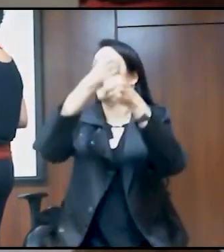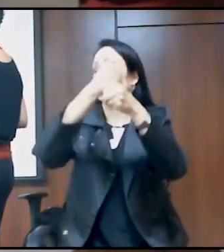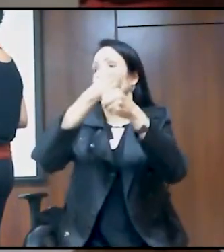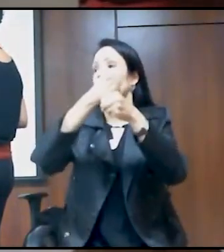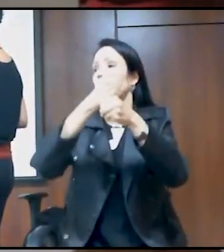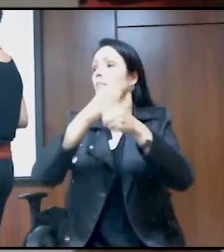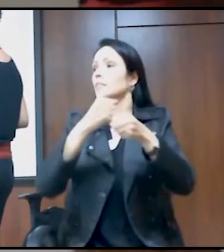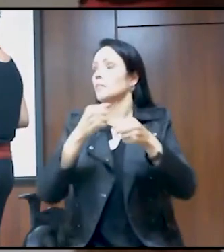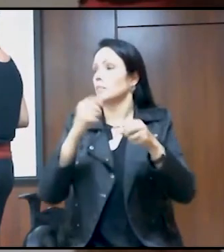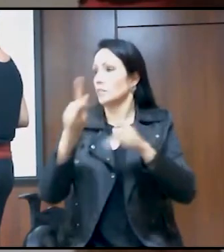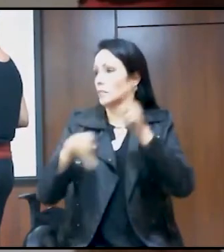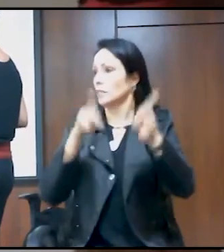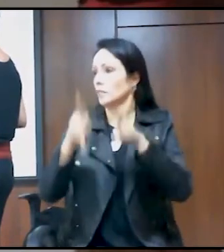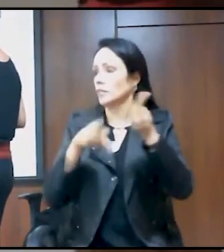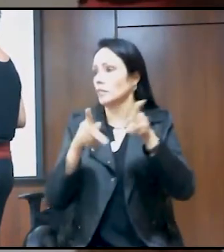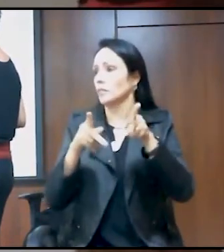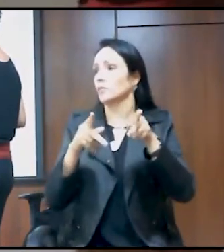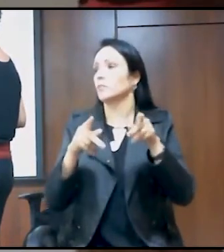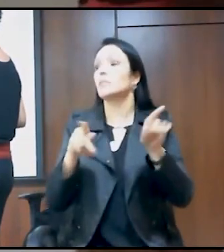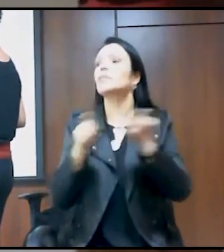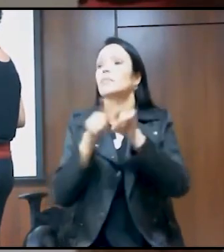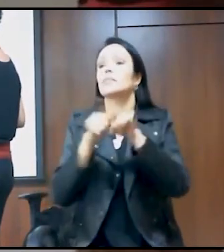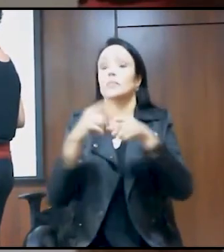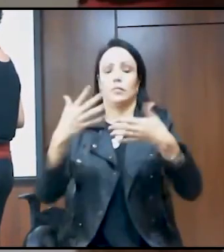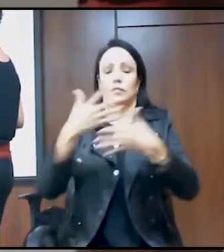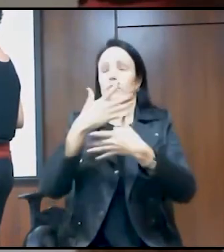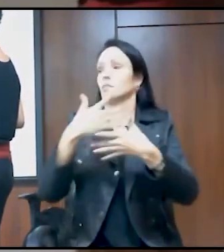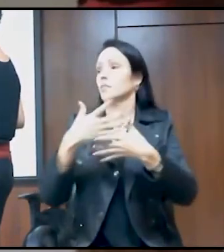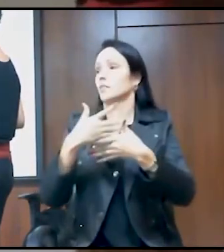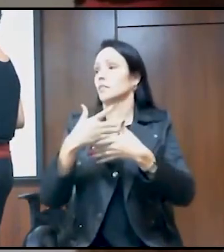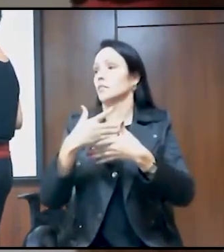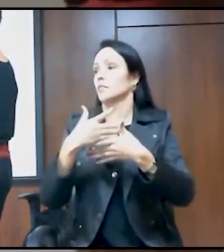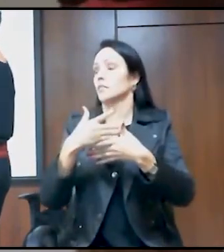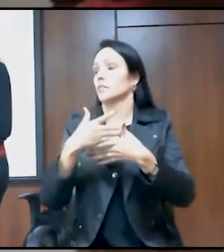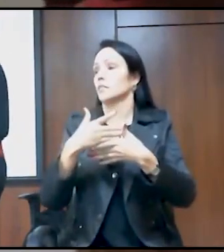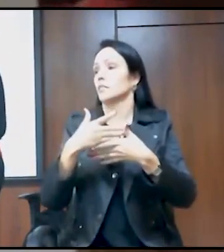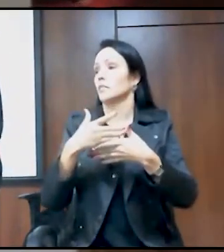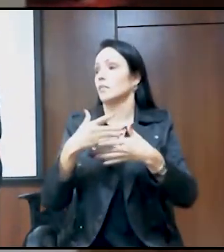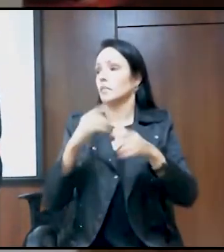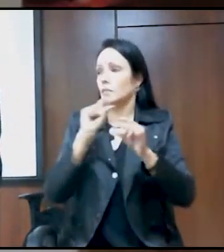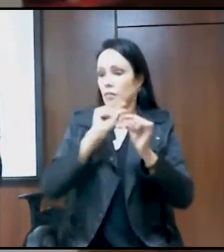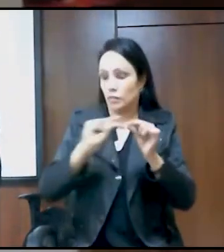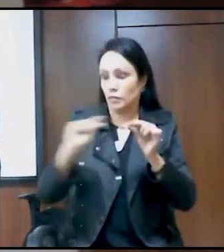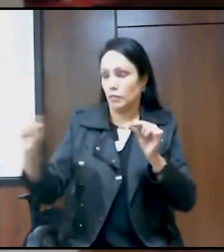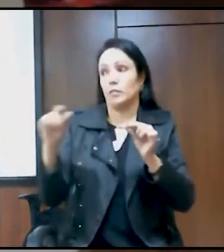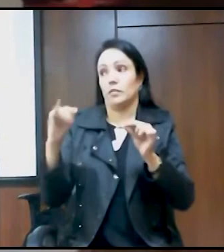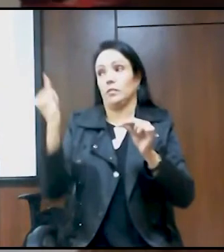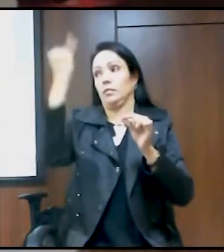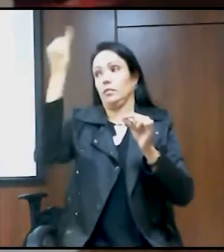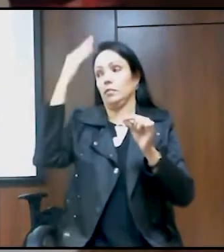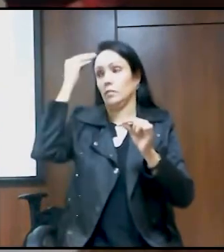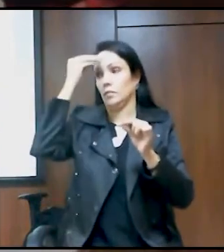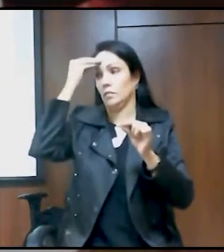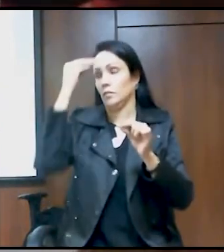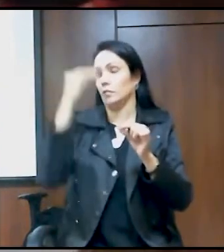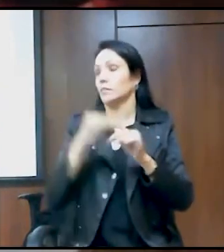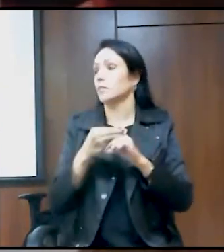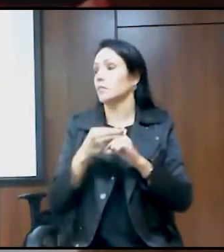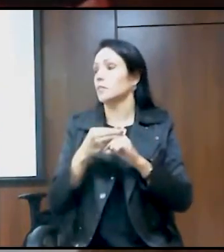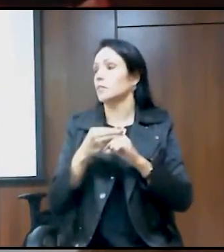obras públicas aqui e urbanização, tá? Isso daqui é risco, e daí uma coisa importante para vocês levarem para o debate à tarde